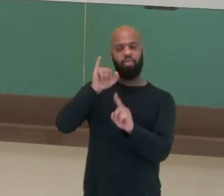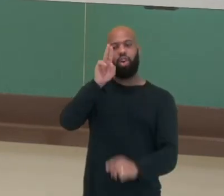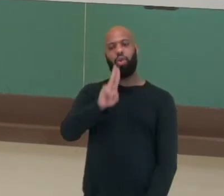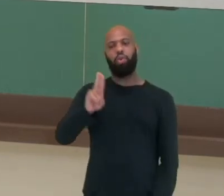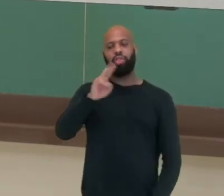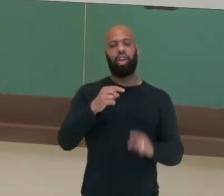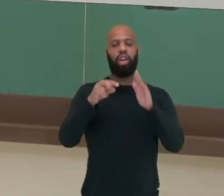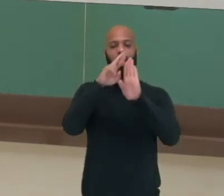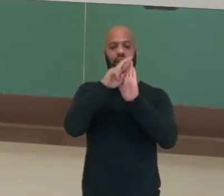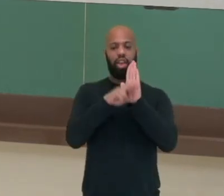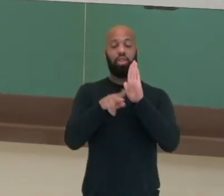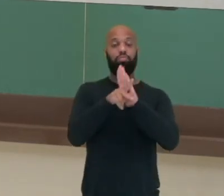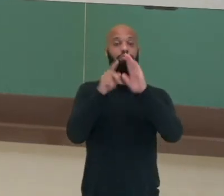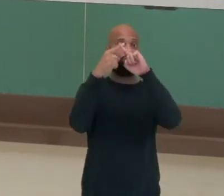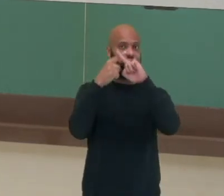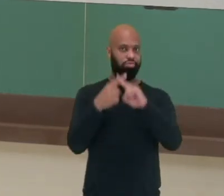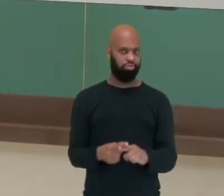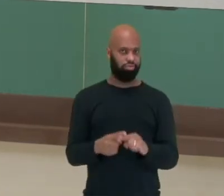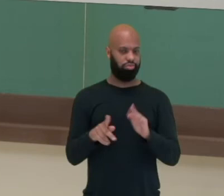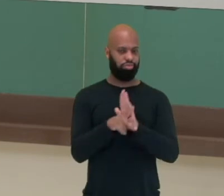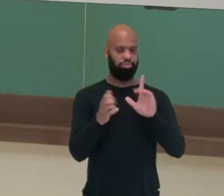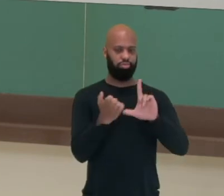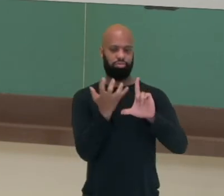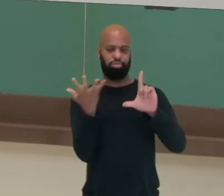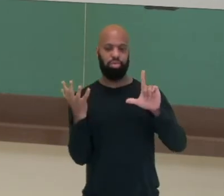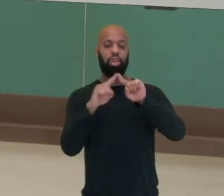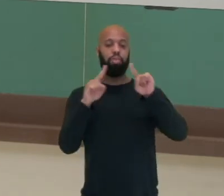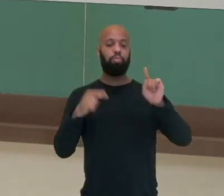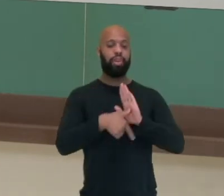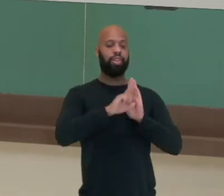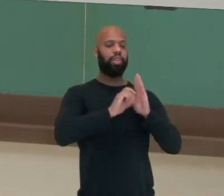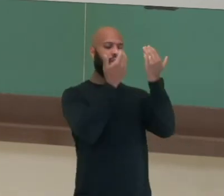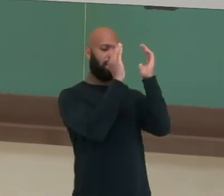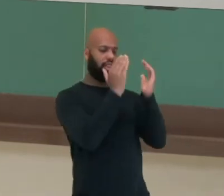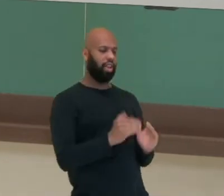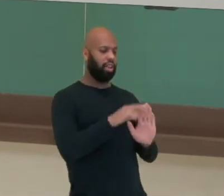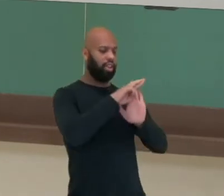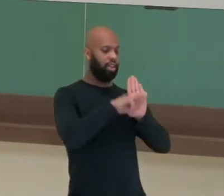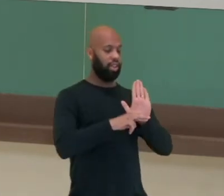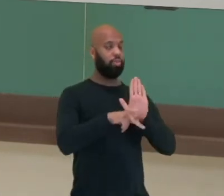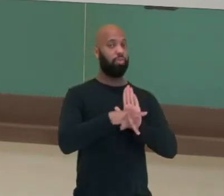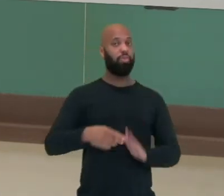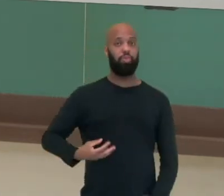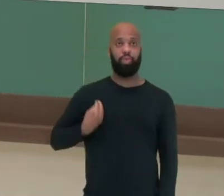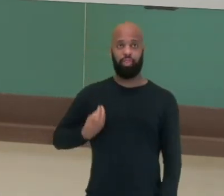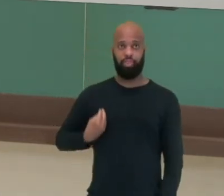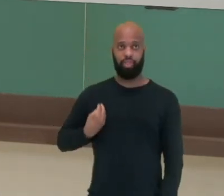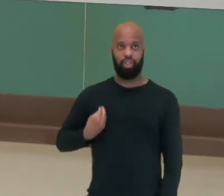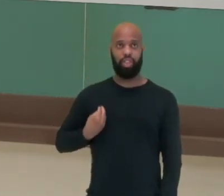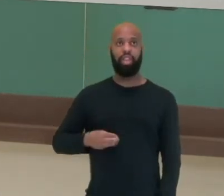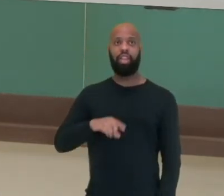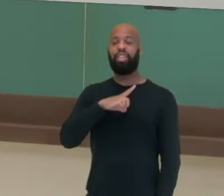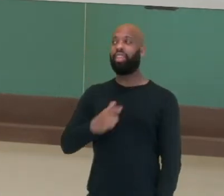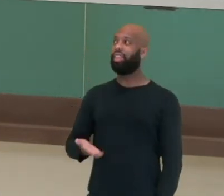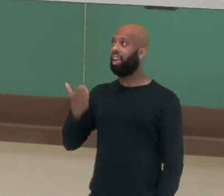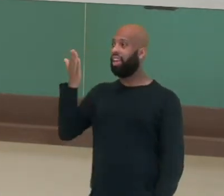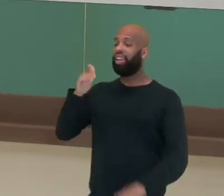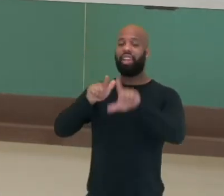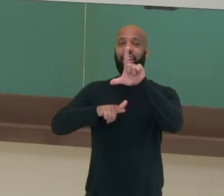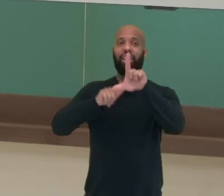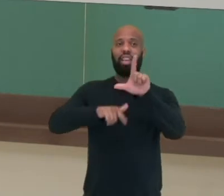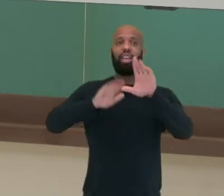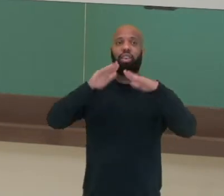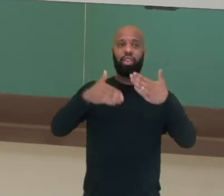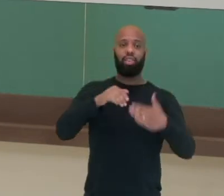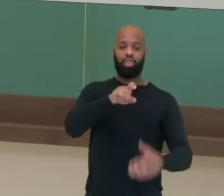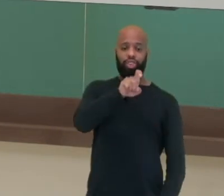isso como um produto, mas só depois da análise da condição de existência. Aqui está a minha incógnita. Então, x